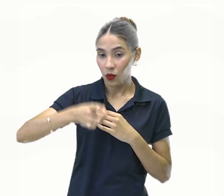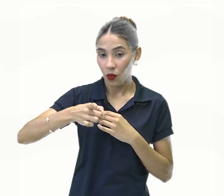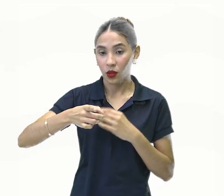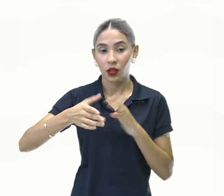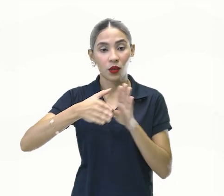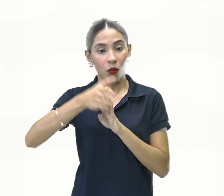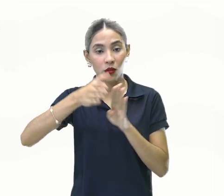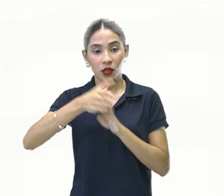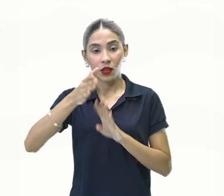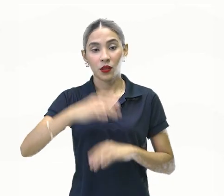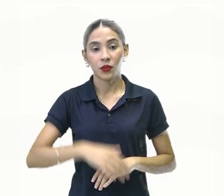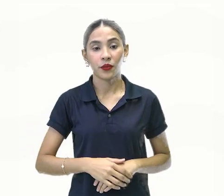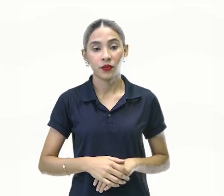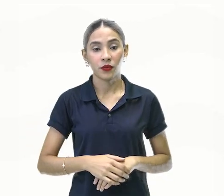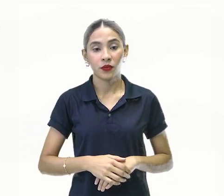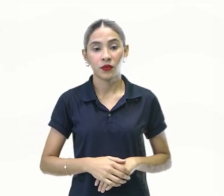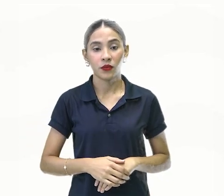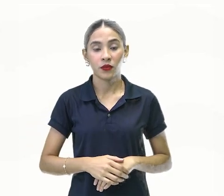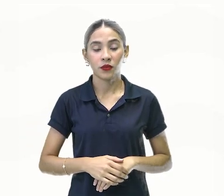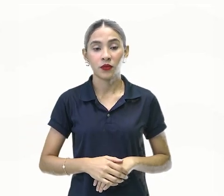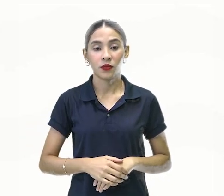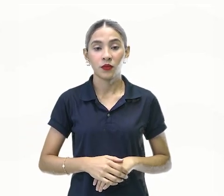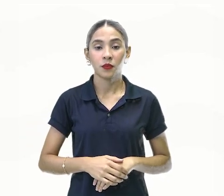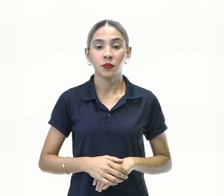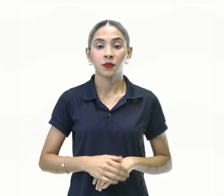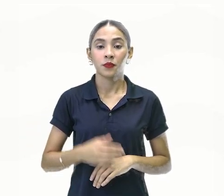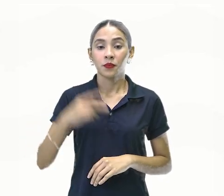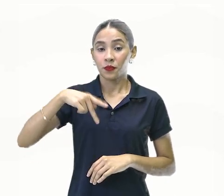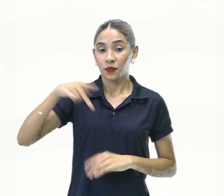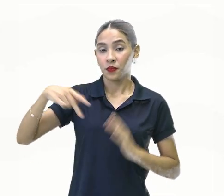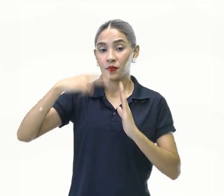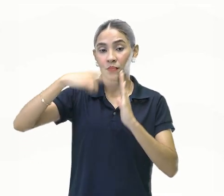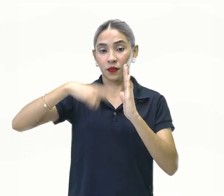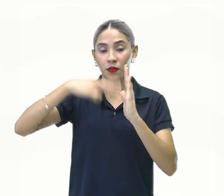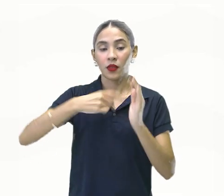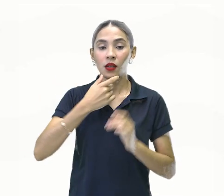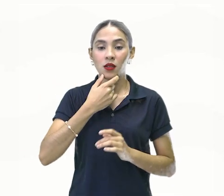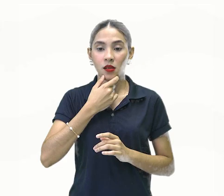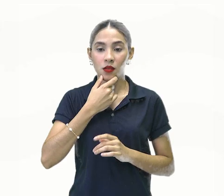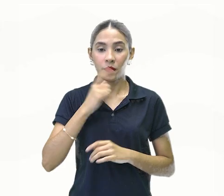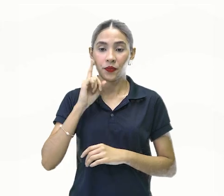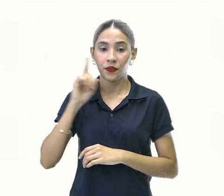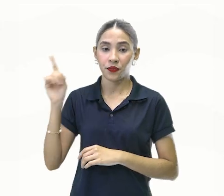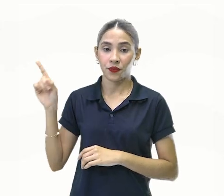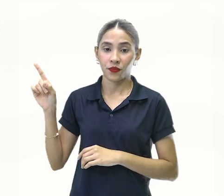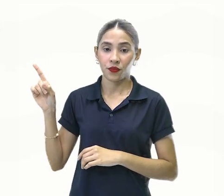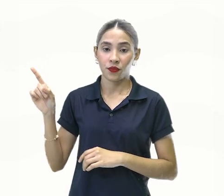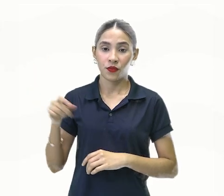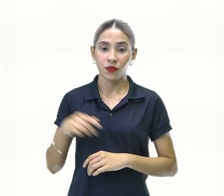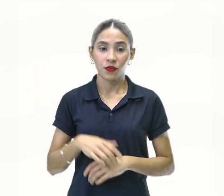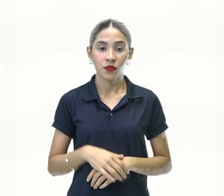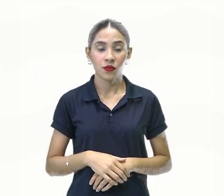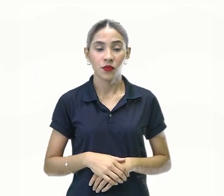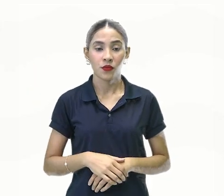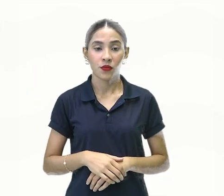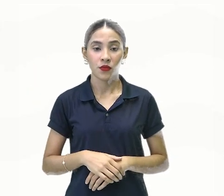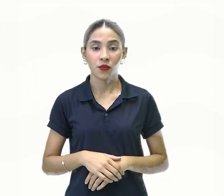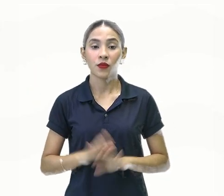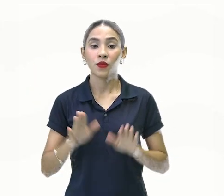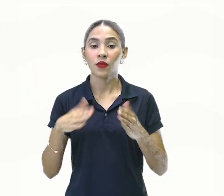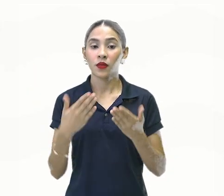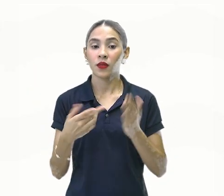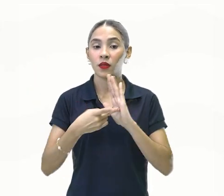dar um conselho, tá certo? Então, avoid using this medication if you have a known allergy to.